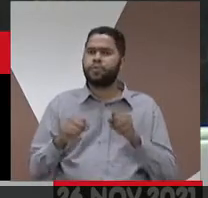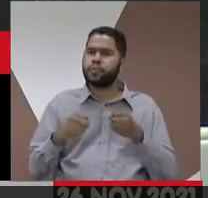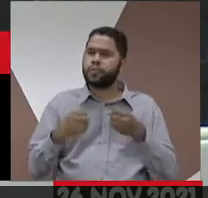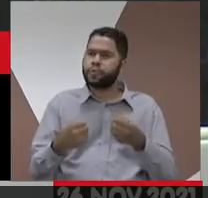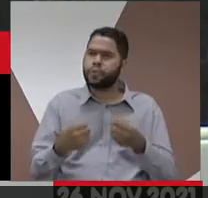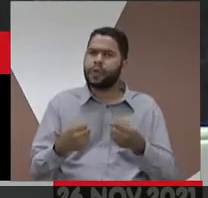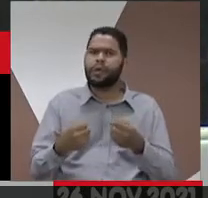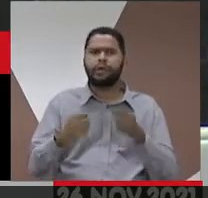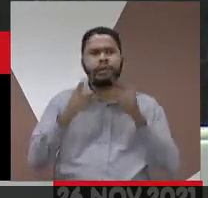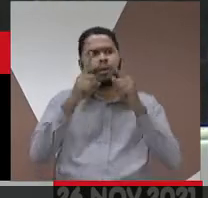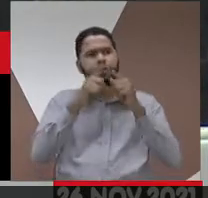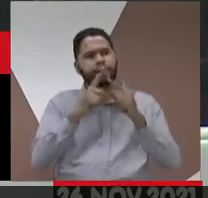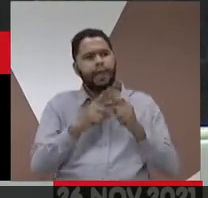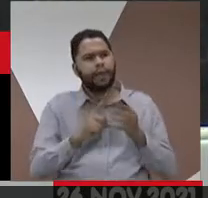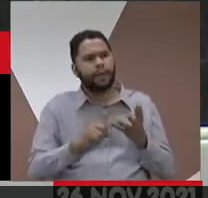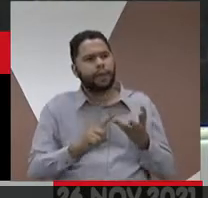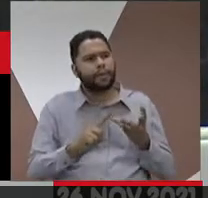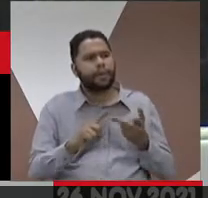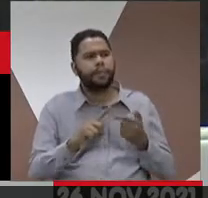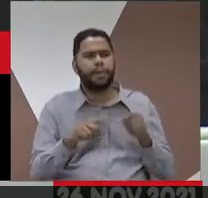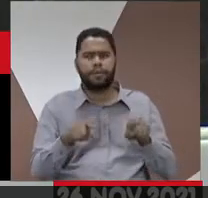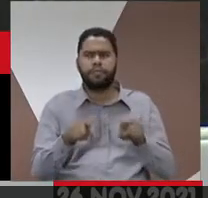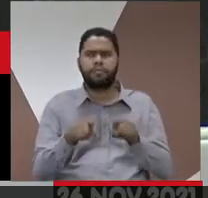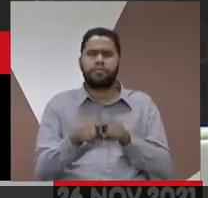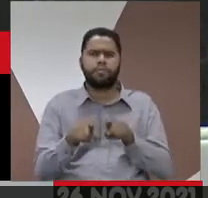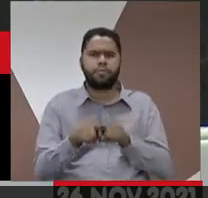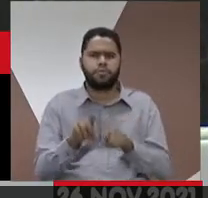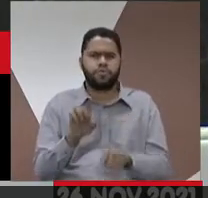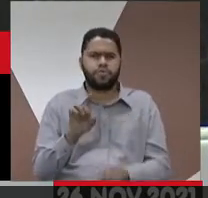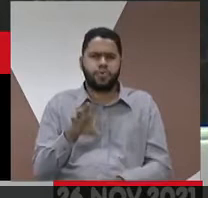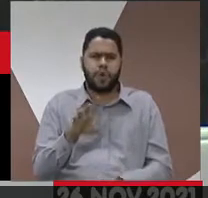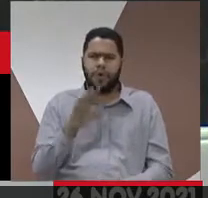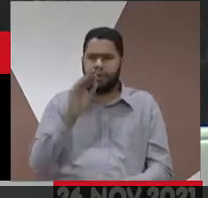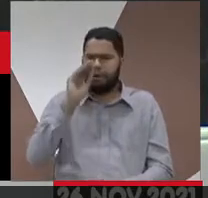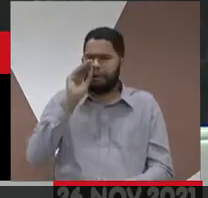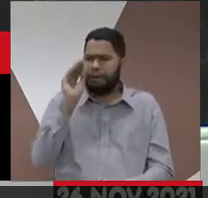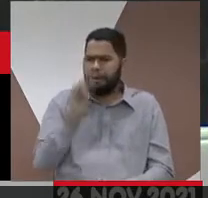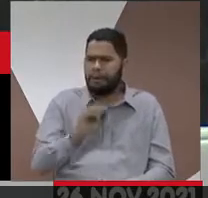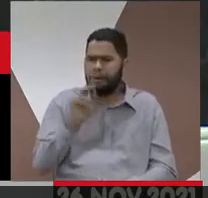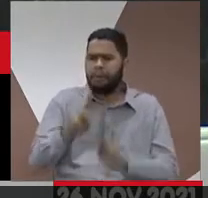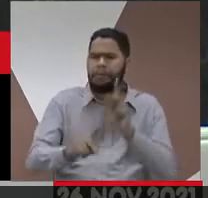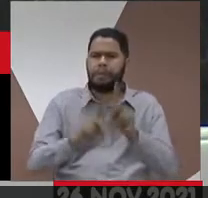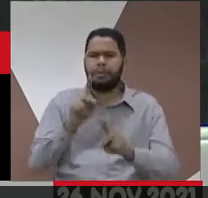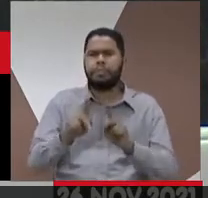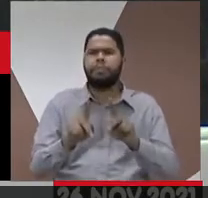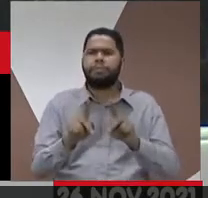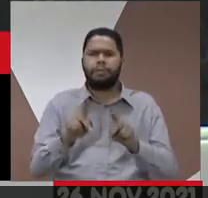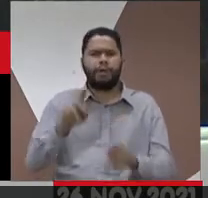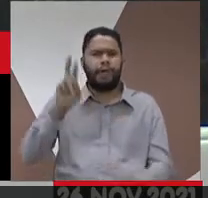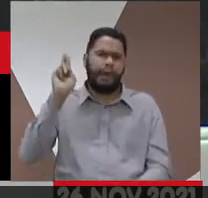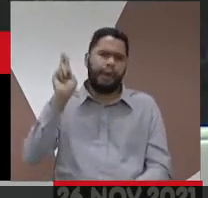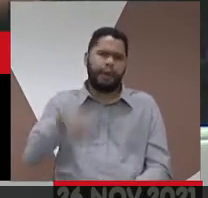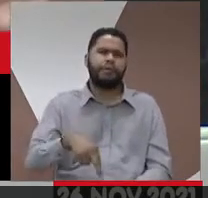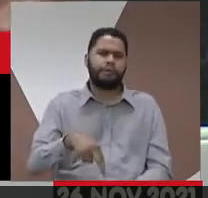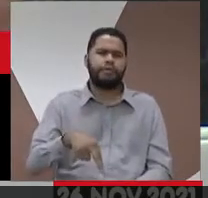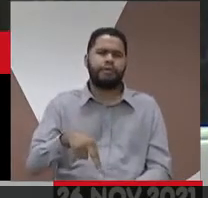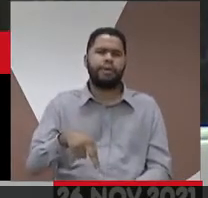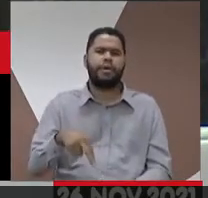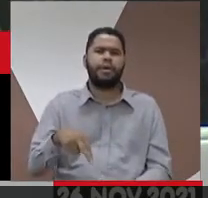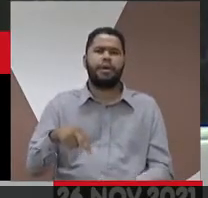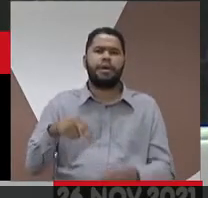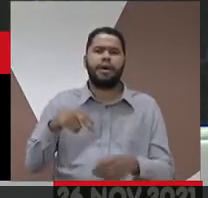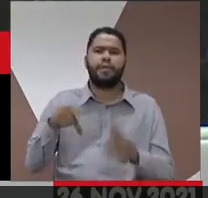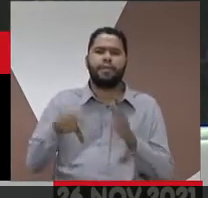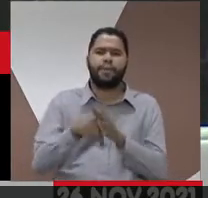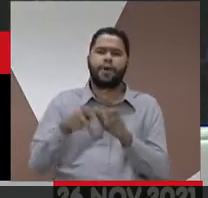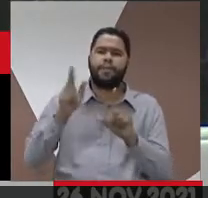vista técnico. Não só da rejeição que a população, com toda a razão, tinha, nas lives lá do